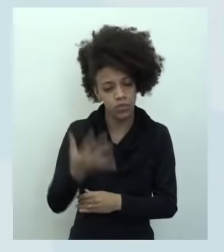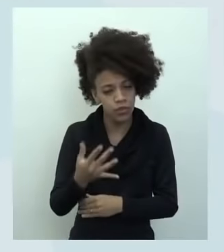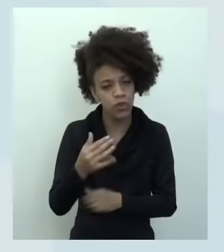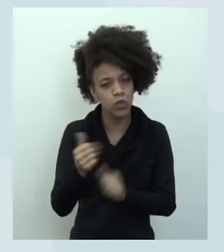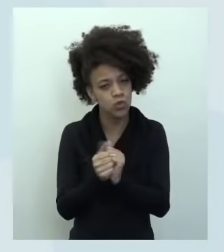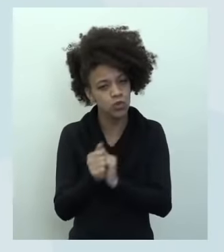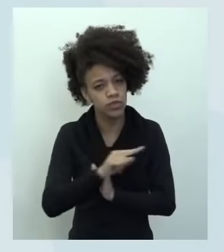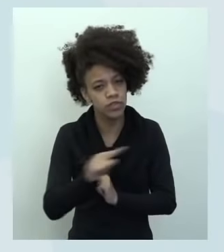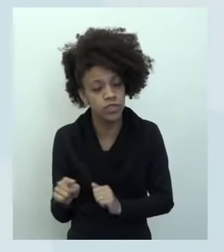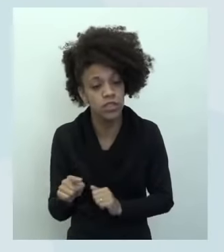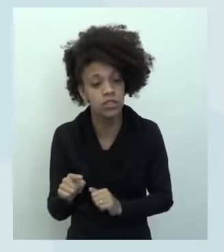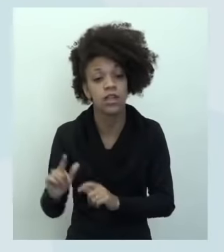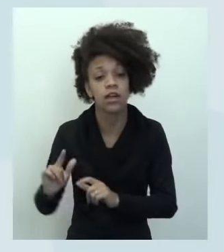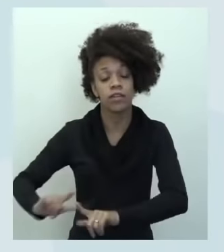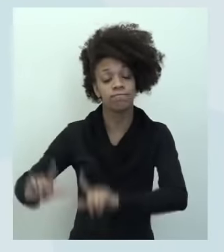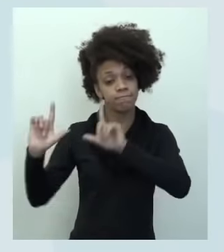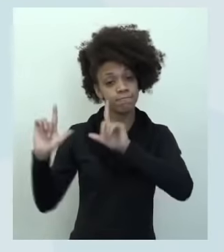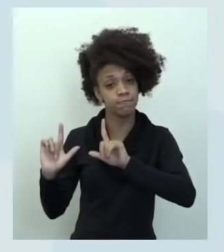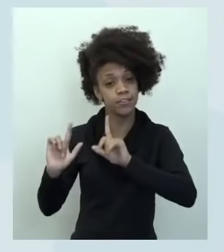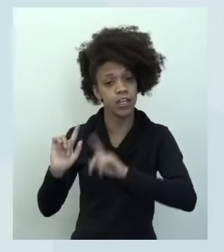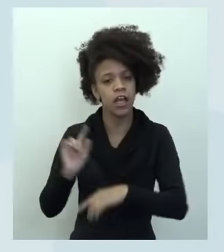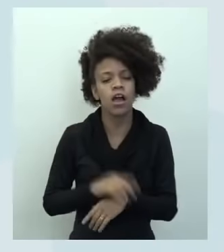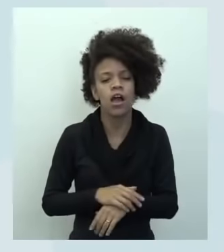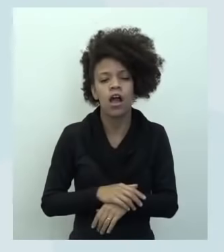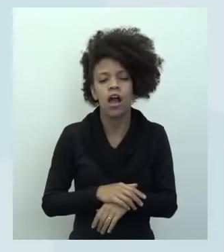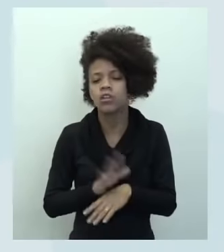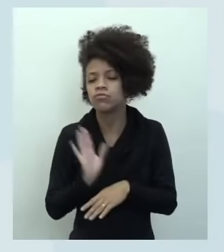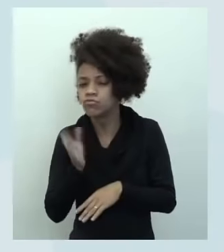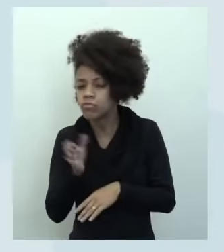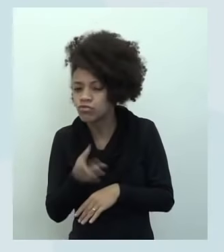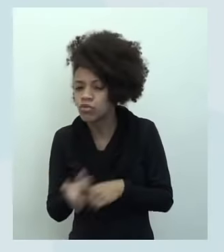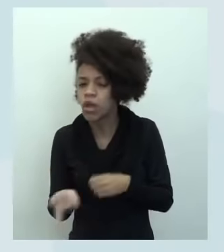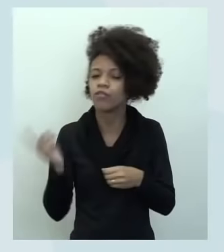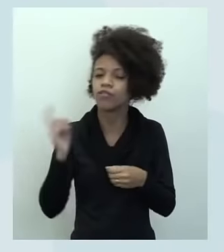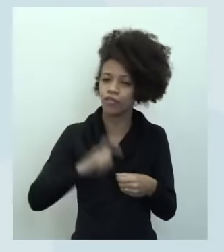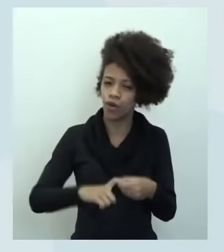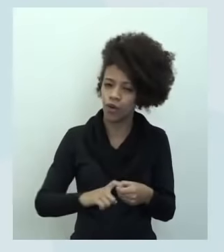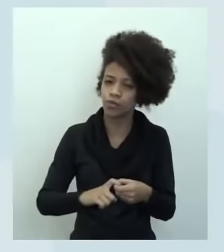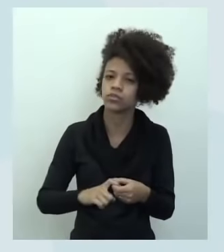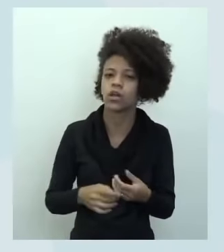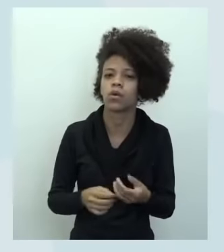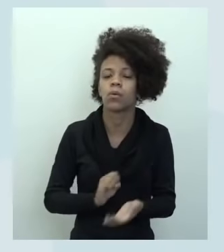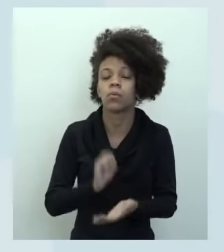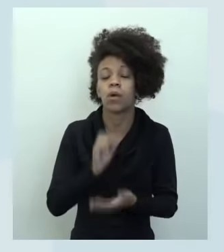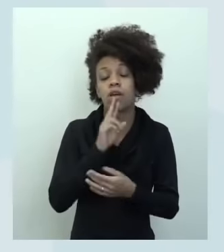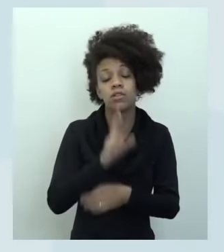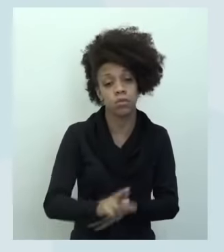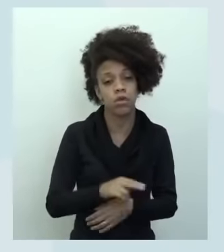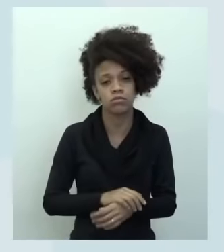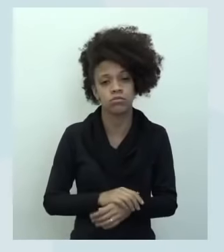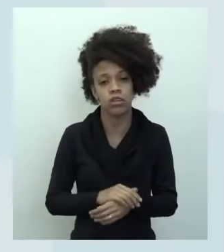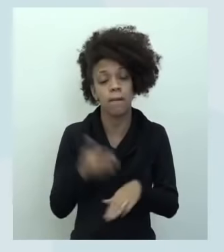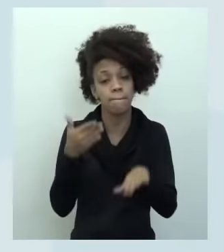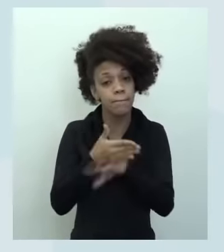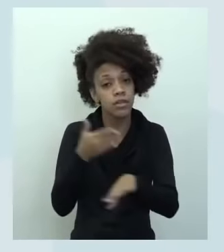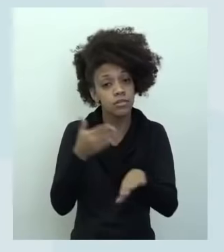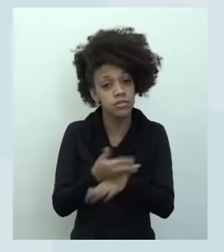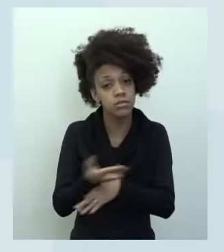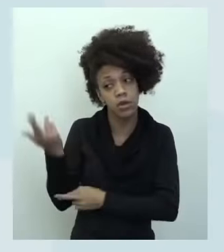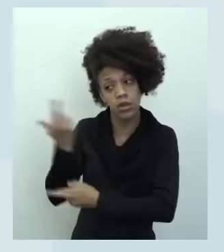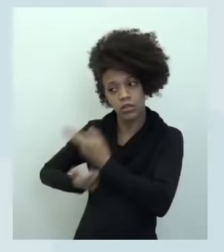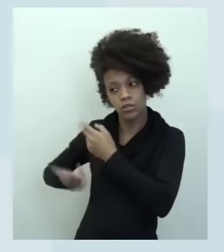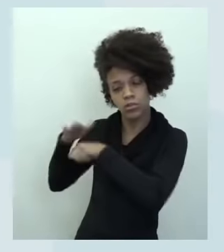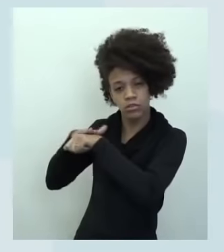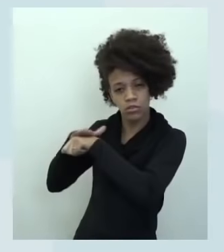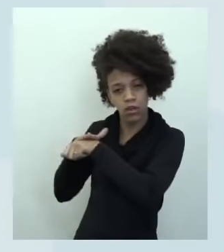vocês. Vai ficar na tela e daqui a alguns instantes nós voltamos com a devolutiva. Participe e coloque a resposta no